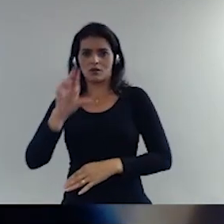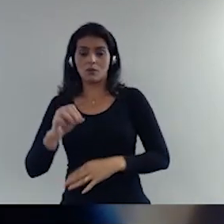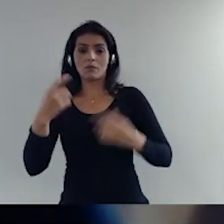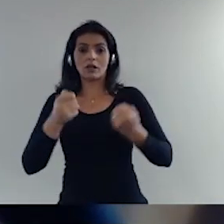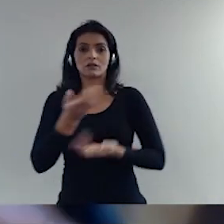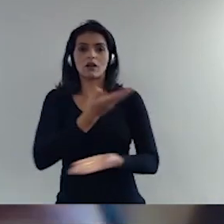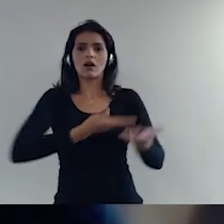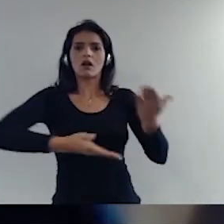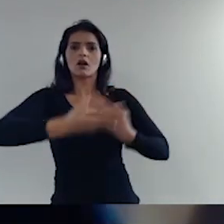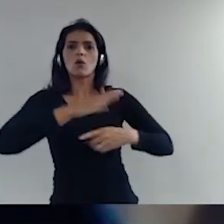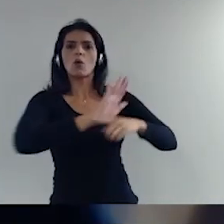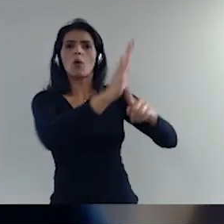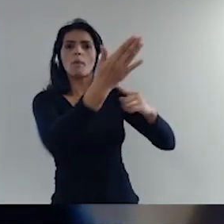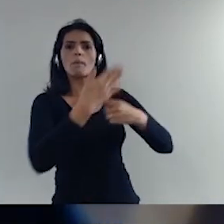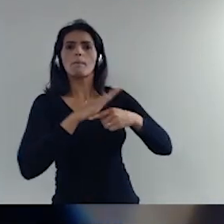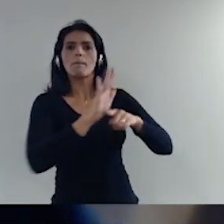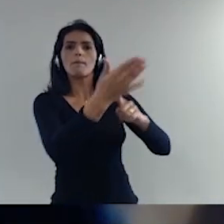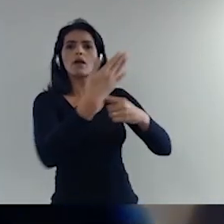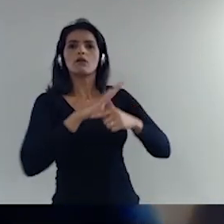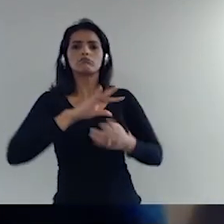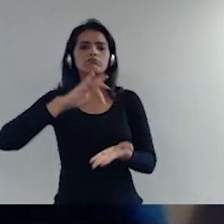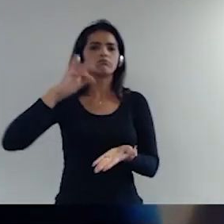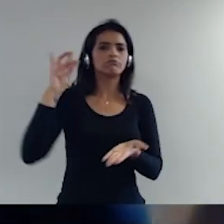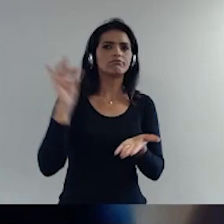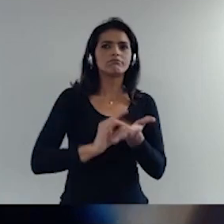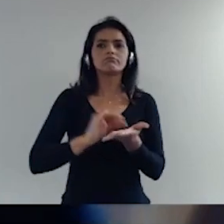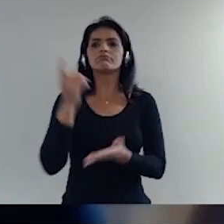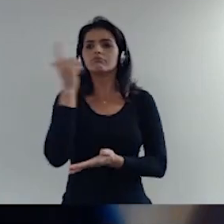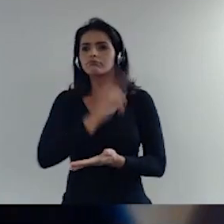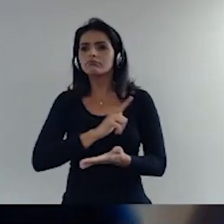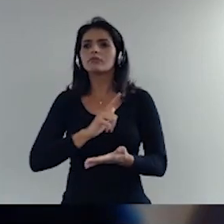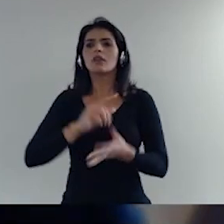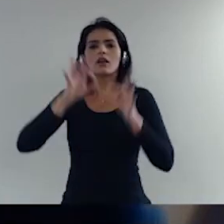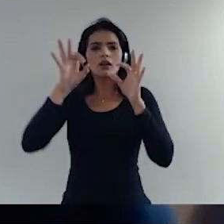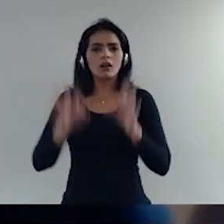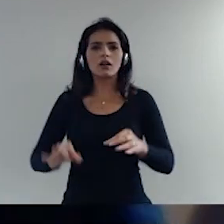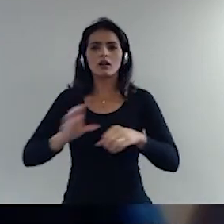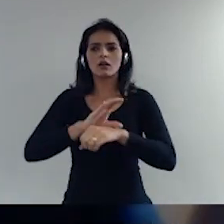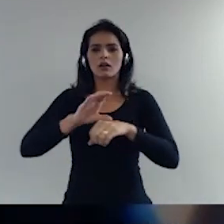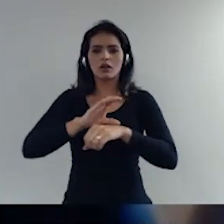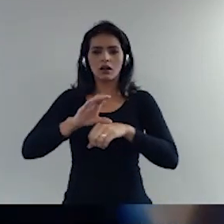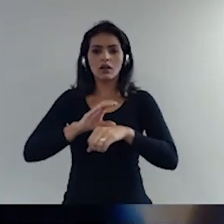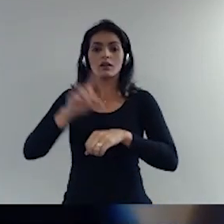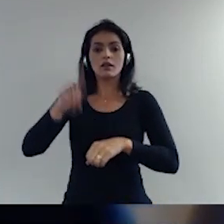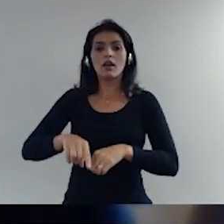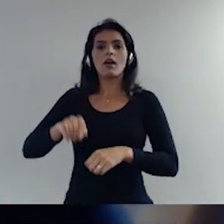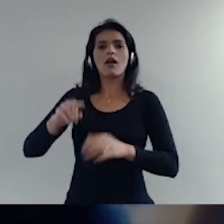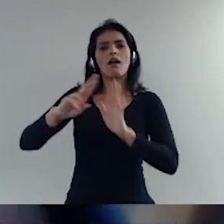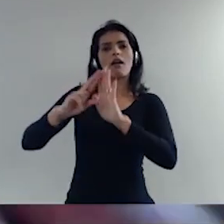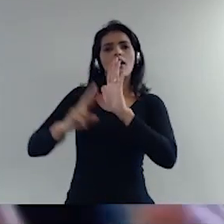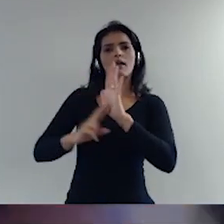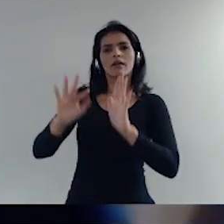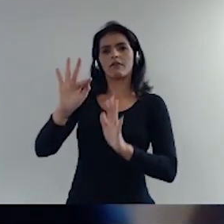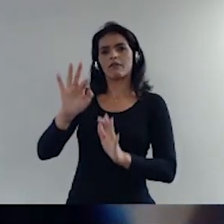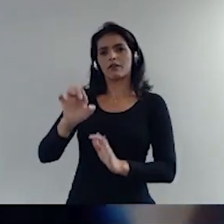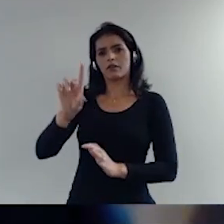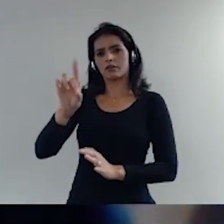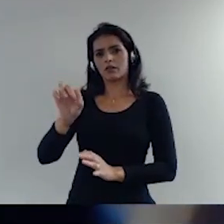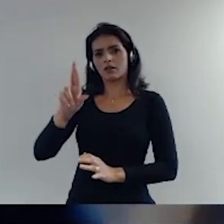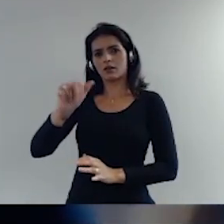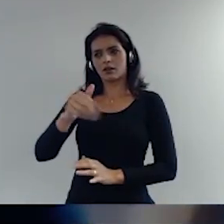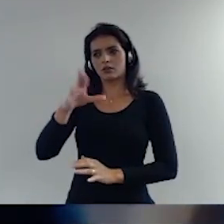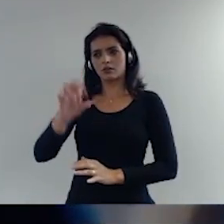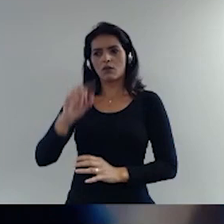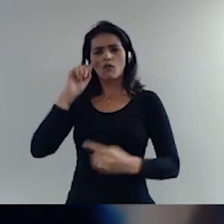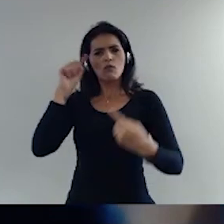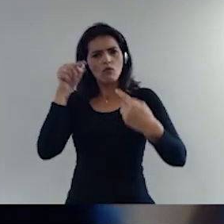maior para que se torne efetiva a norma constitucional que disciplina a questão da federação. A busca do consenso, o